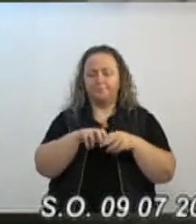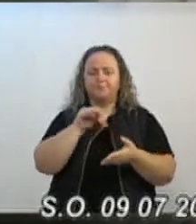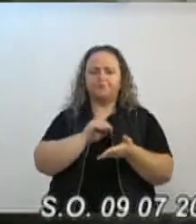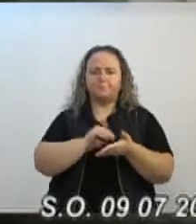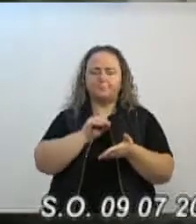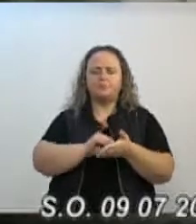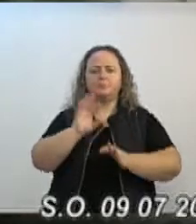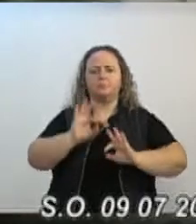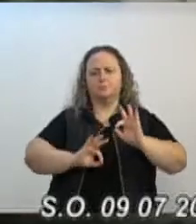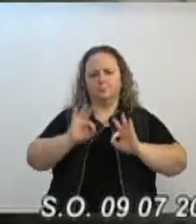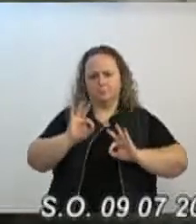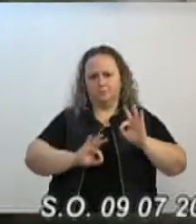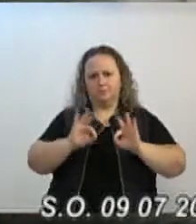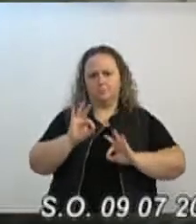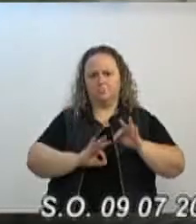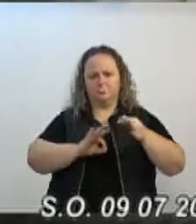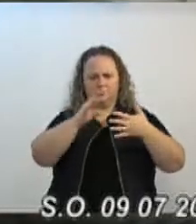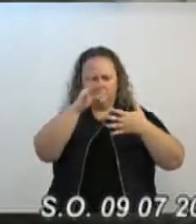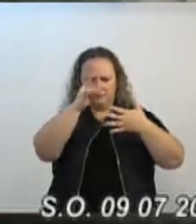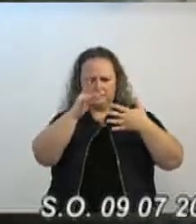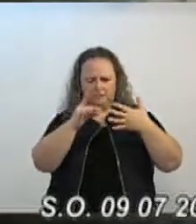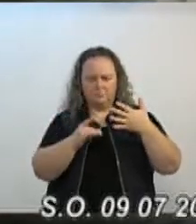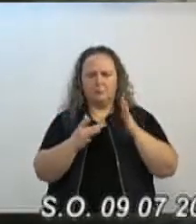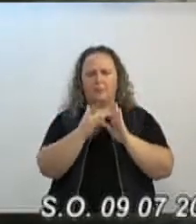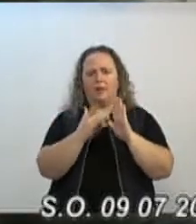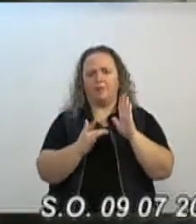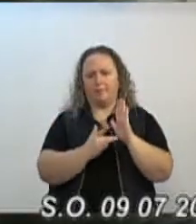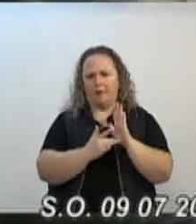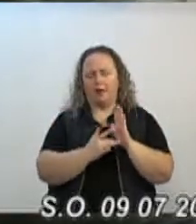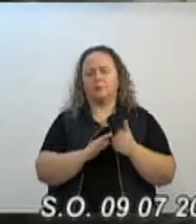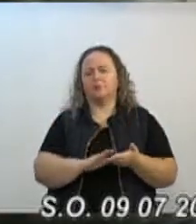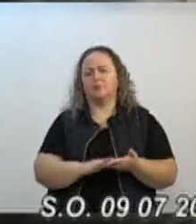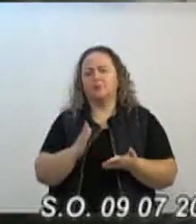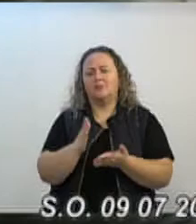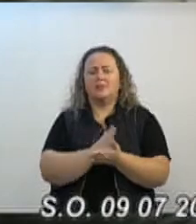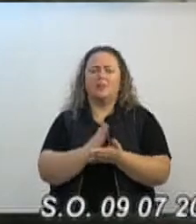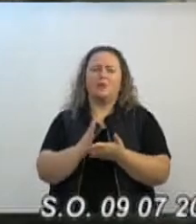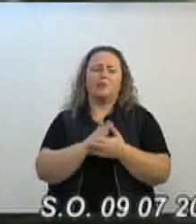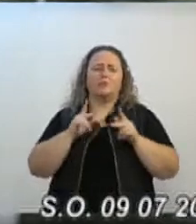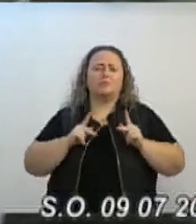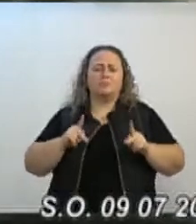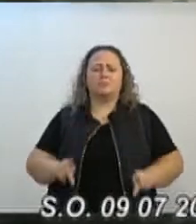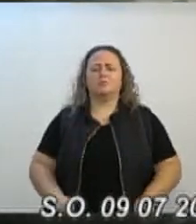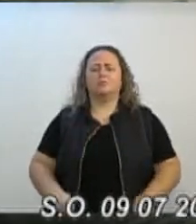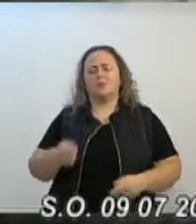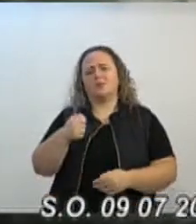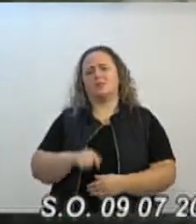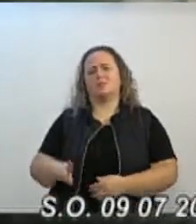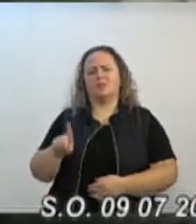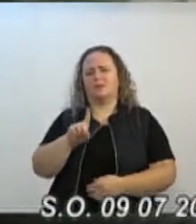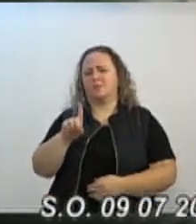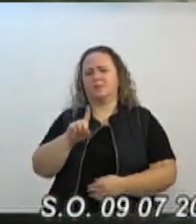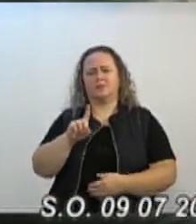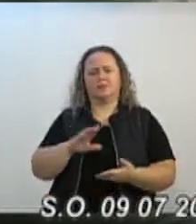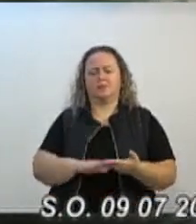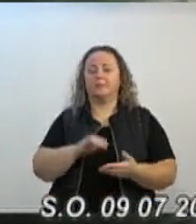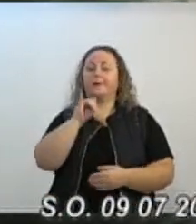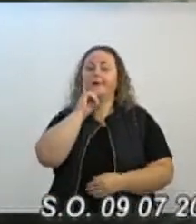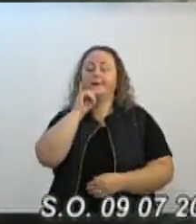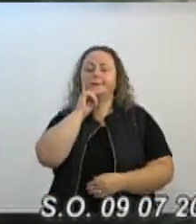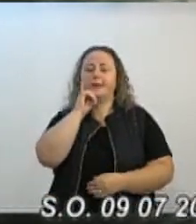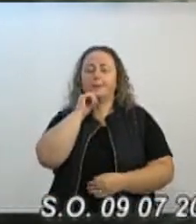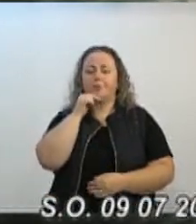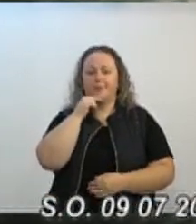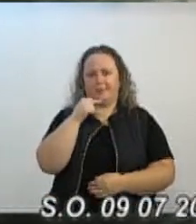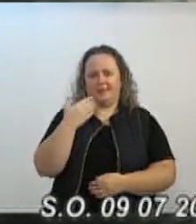sim, em relação a muitas dessas pautas. E algumas posturas que não são necessárias. Então, na última sessão da Câmara de Vereadores, nós tivemos